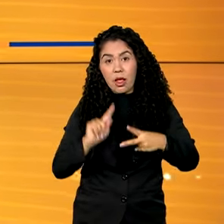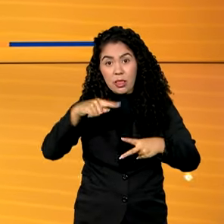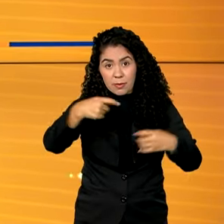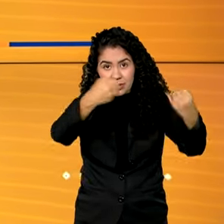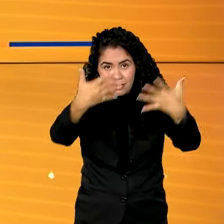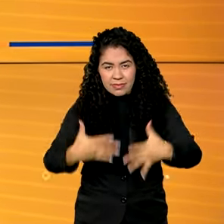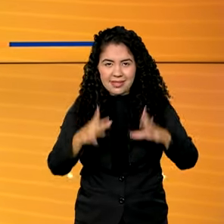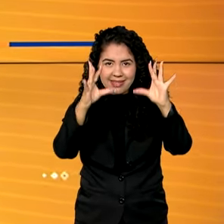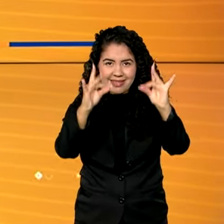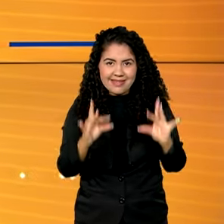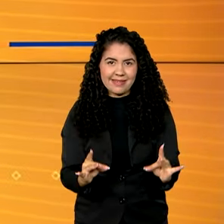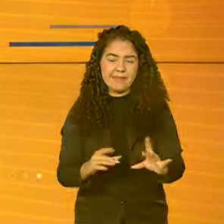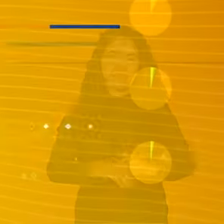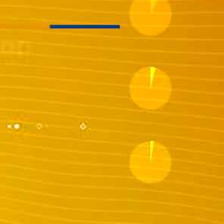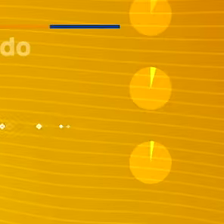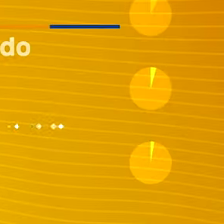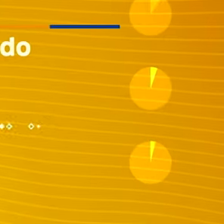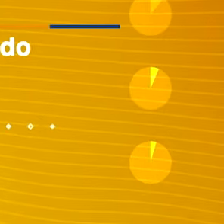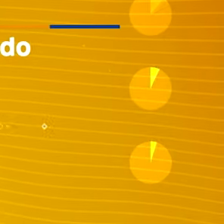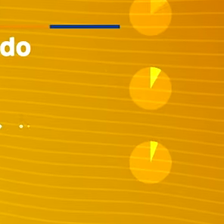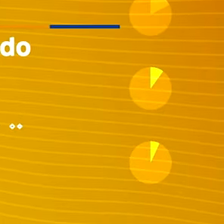você confere já já.